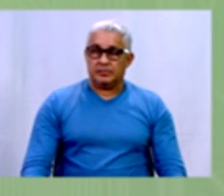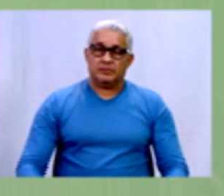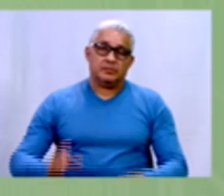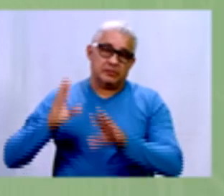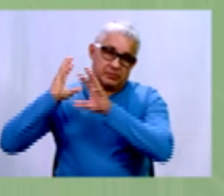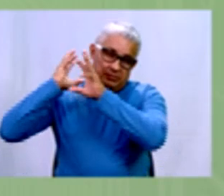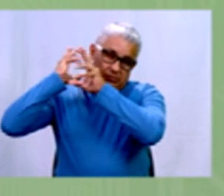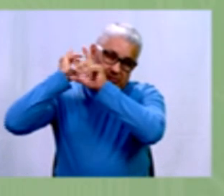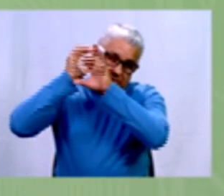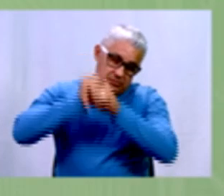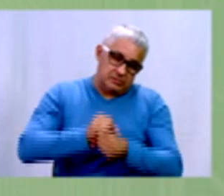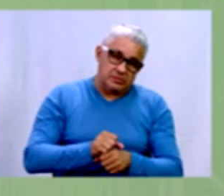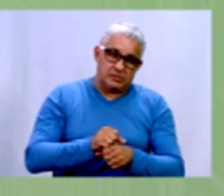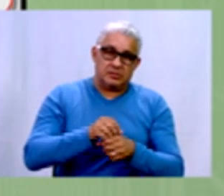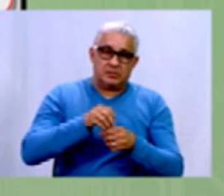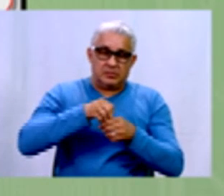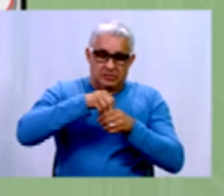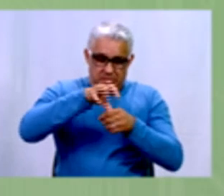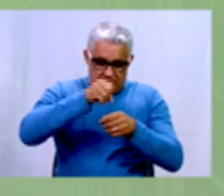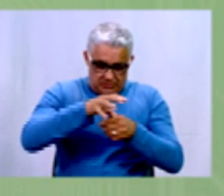o nosso conteúdo